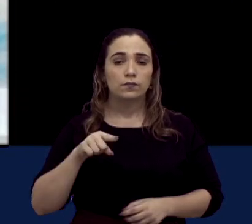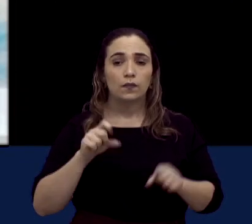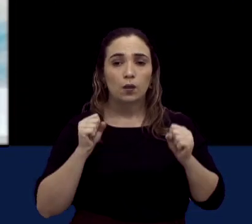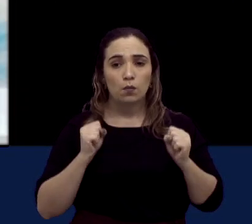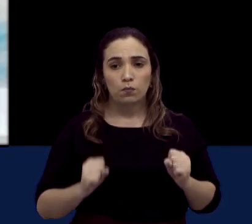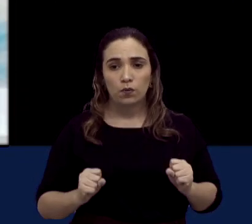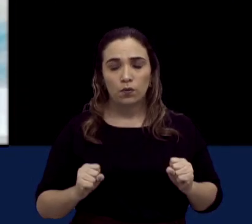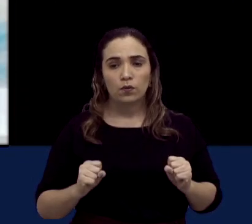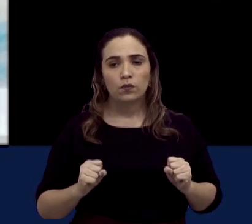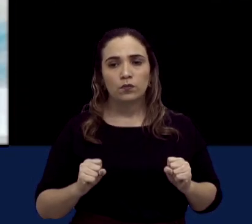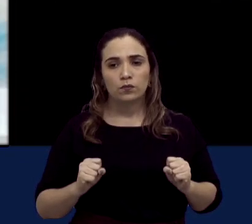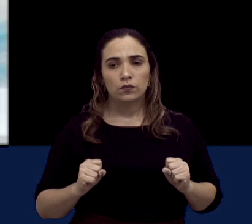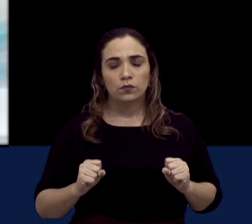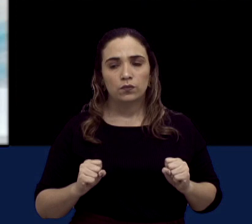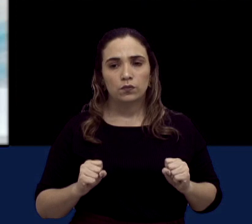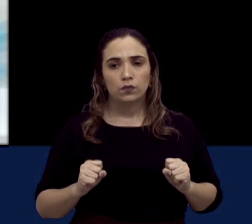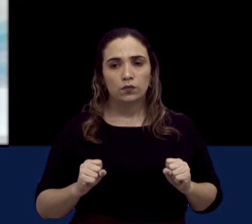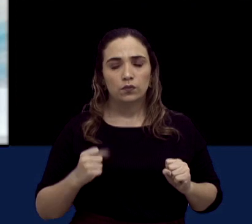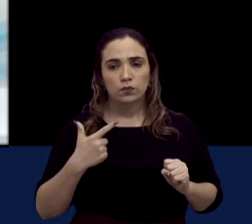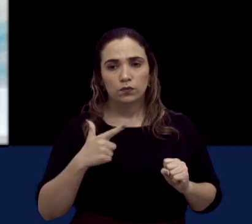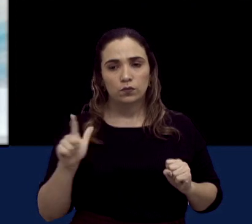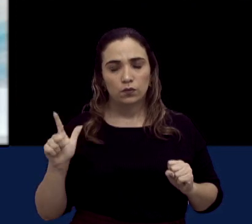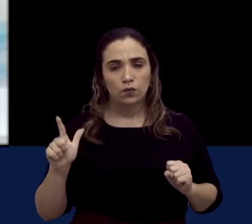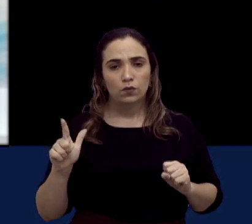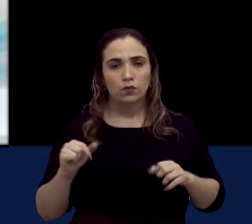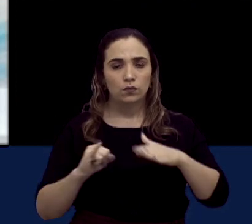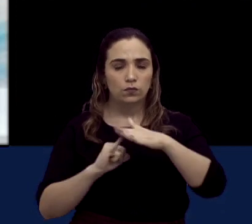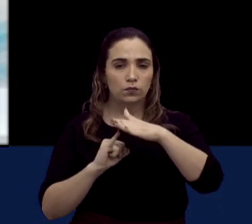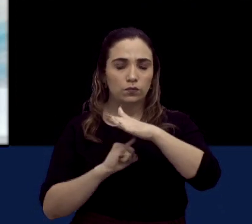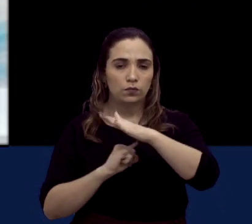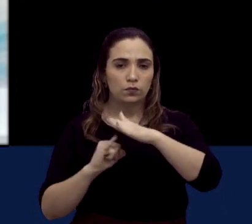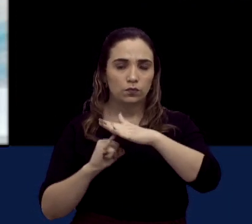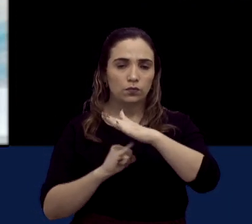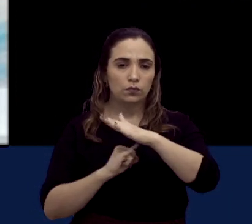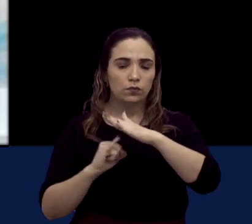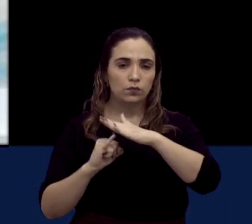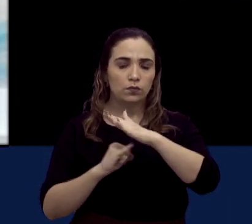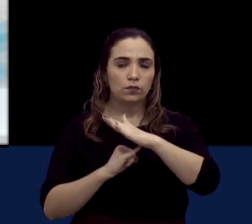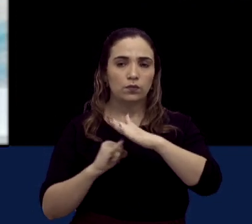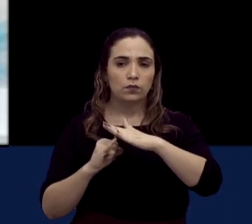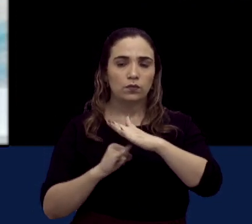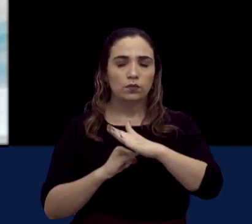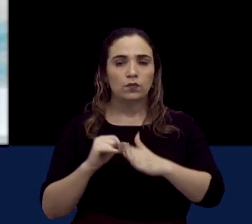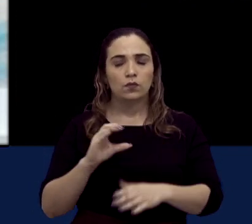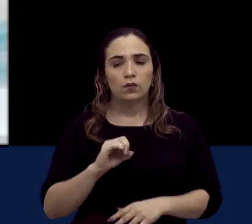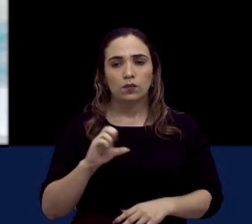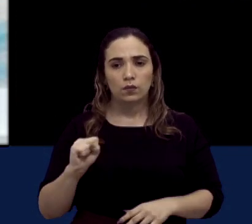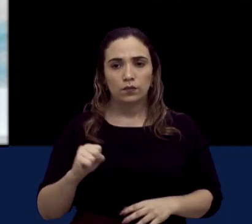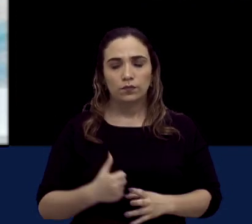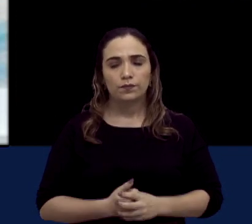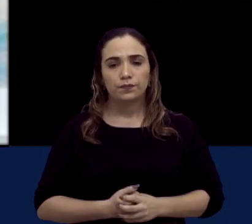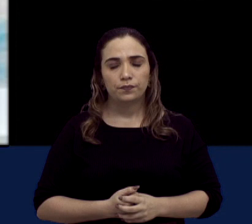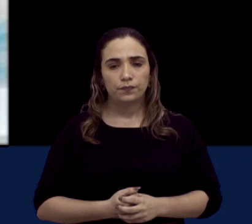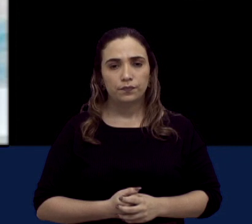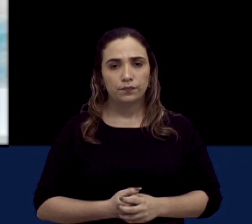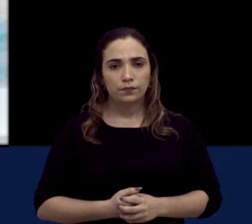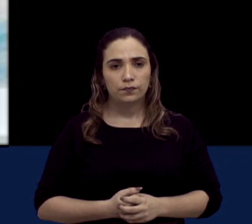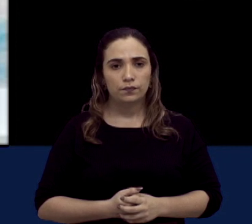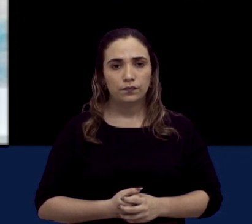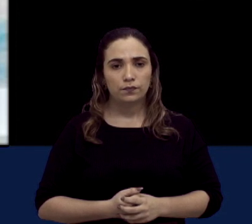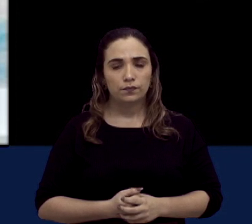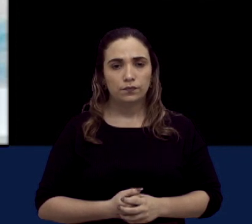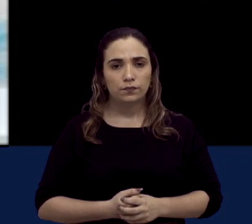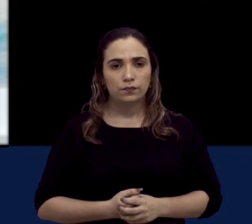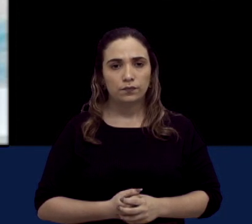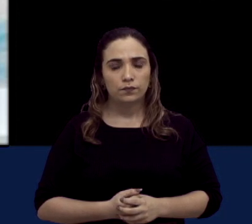ser passado para uma outra instituição executar, como é o caso das organizações sociais.